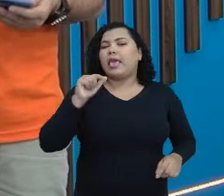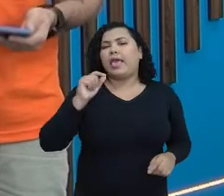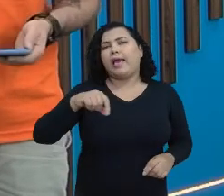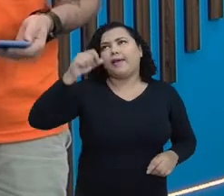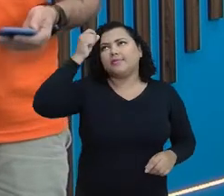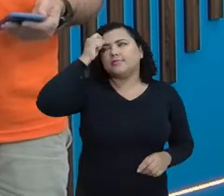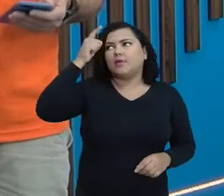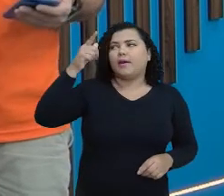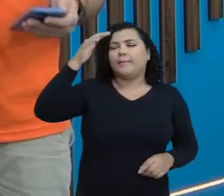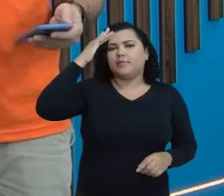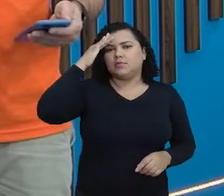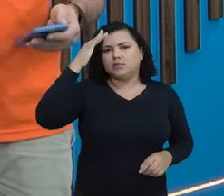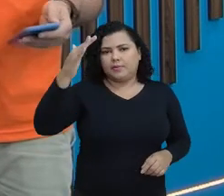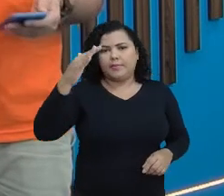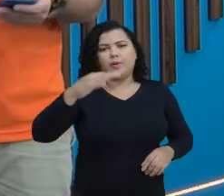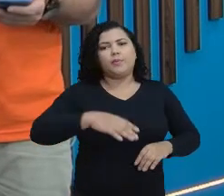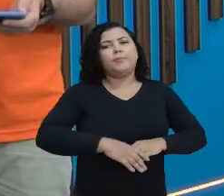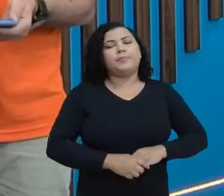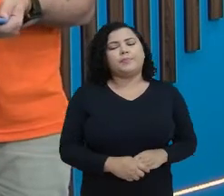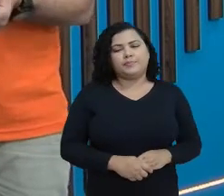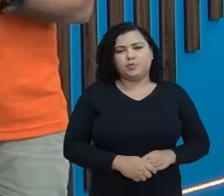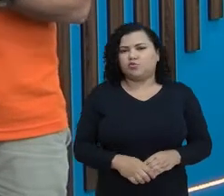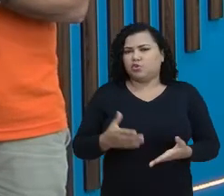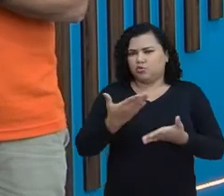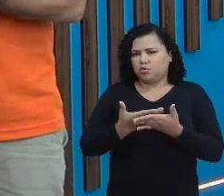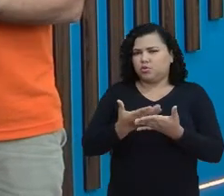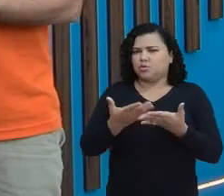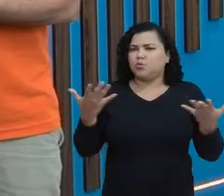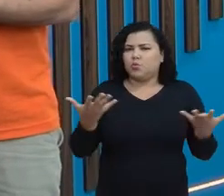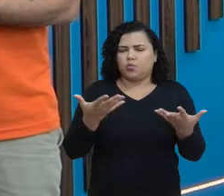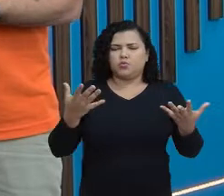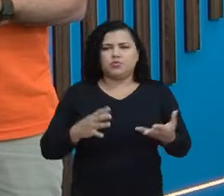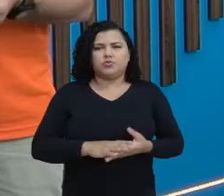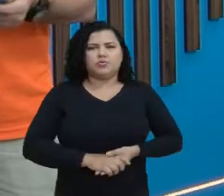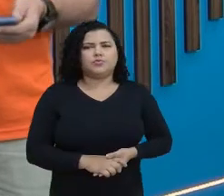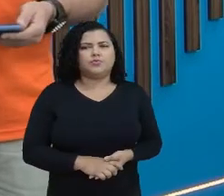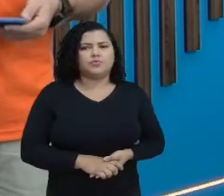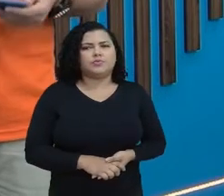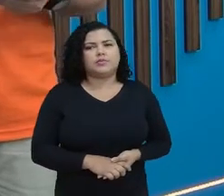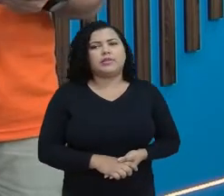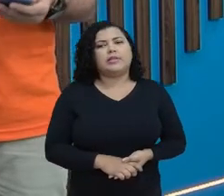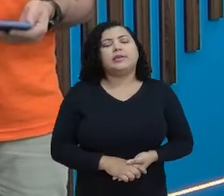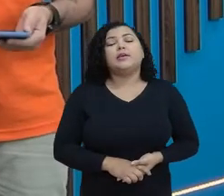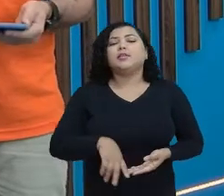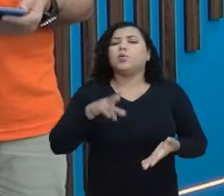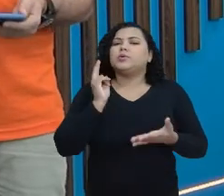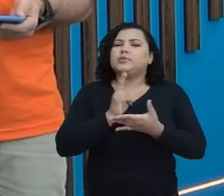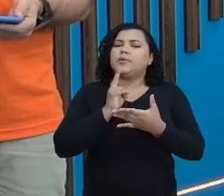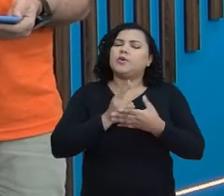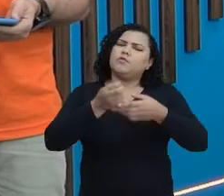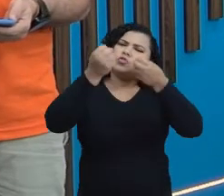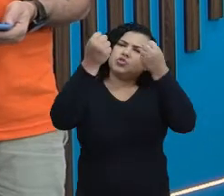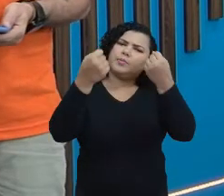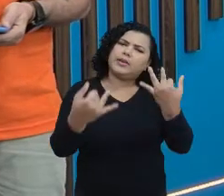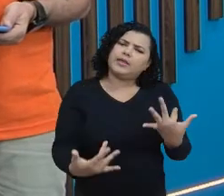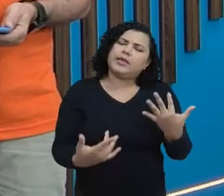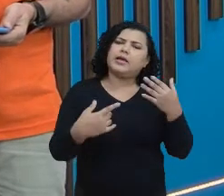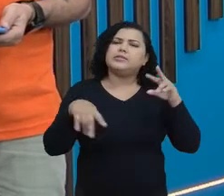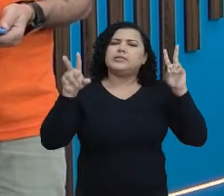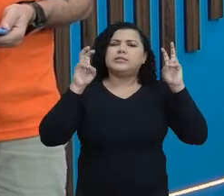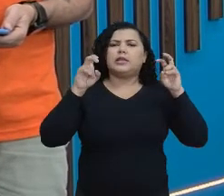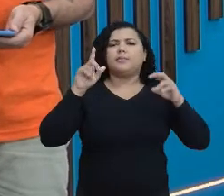de grandeza diretamente proporcional que a gente está explicitando agora. Sempre quando eu vou falar de uma grandeza, eu estou falando